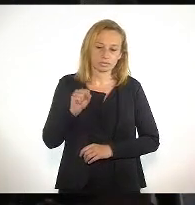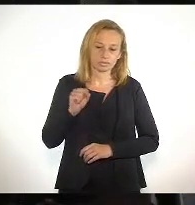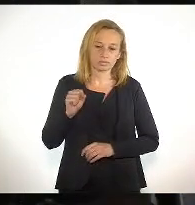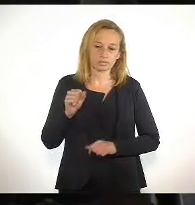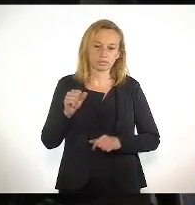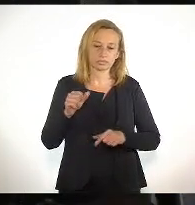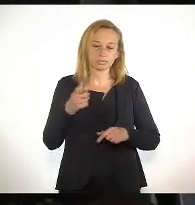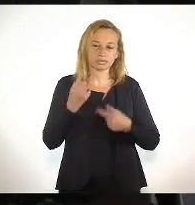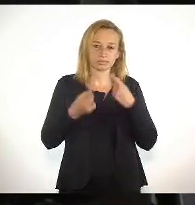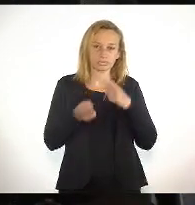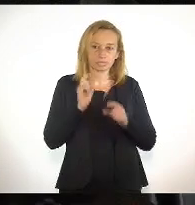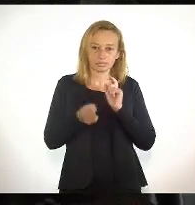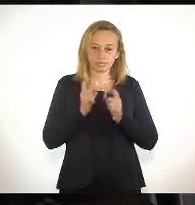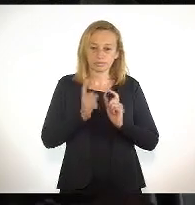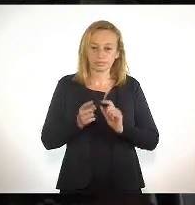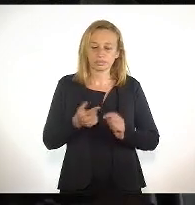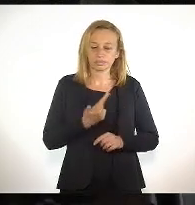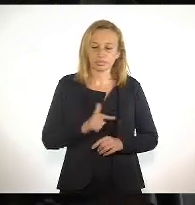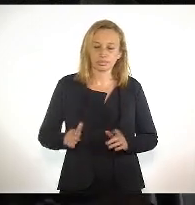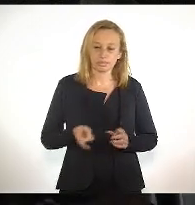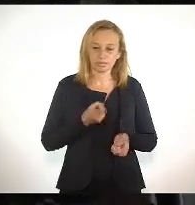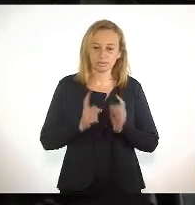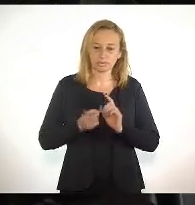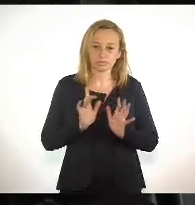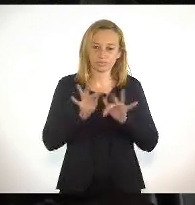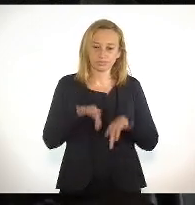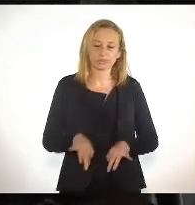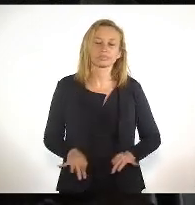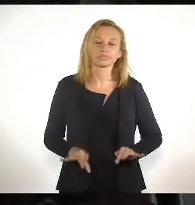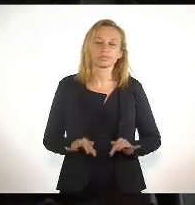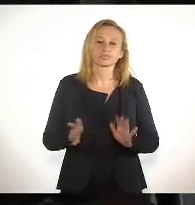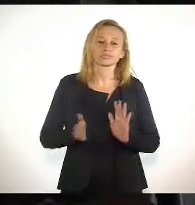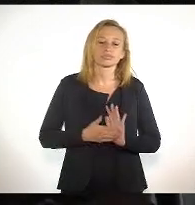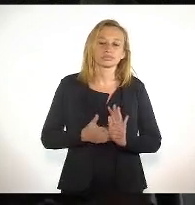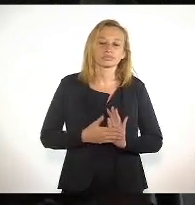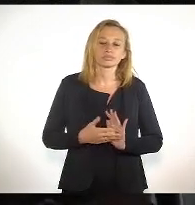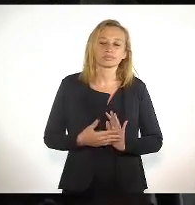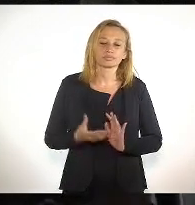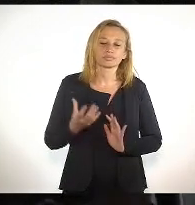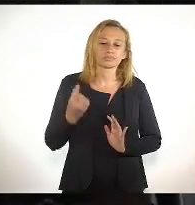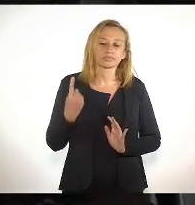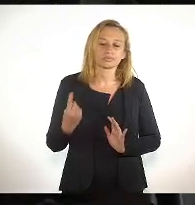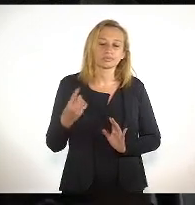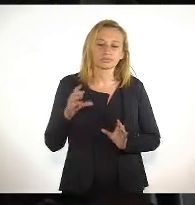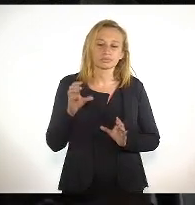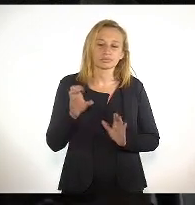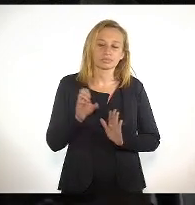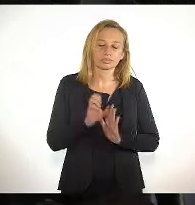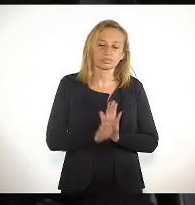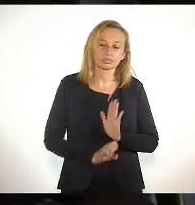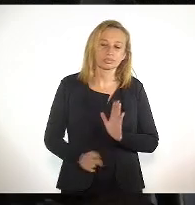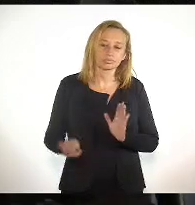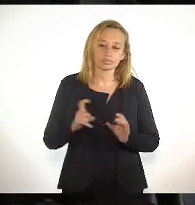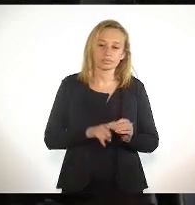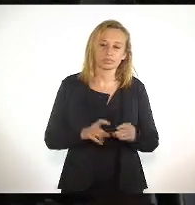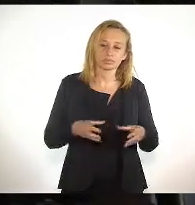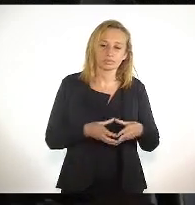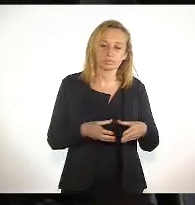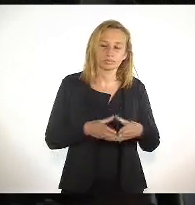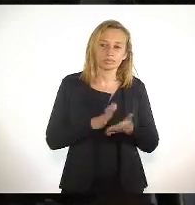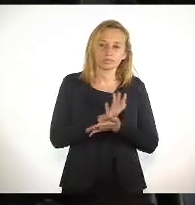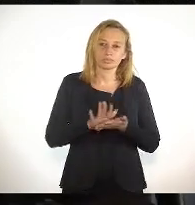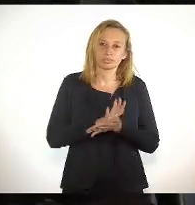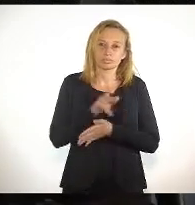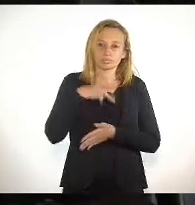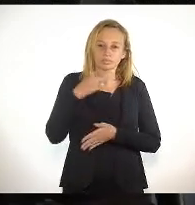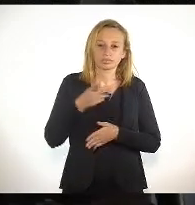discussão. Não havendo quem queira discutir, encerra da discussão. A presente proposta recebeu uma emenda e retorna às comissões. Nada mais